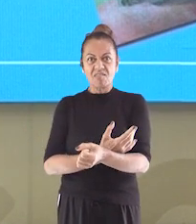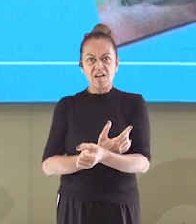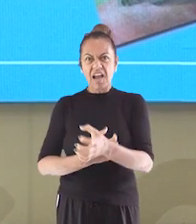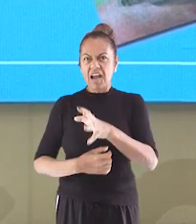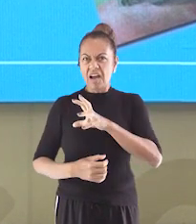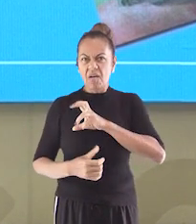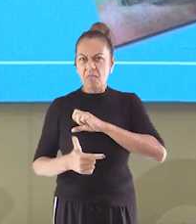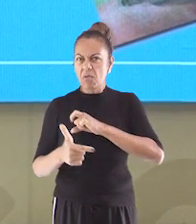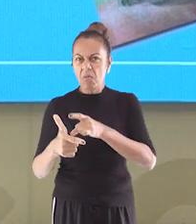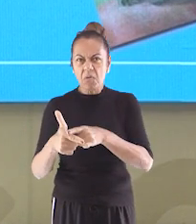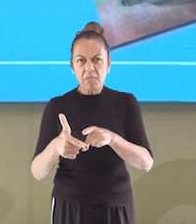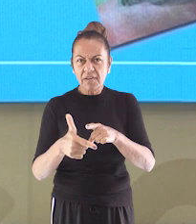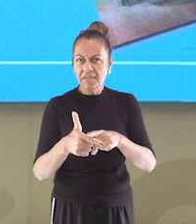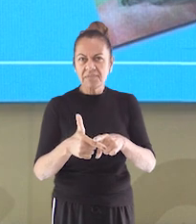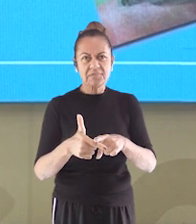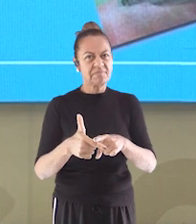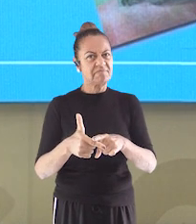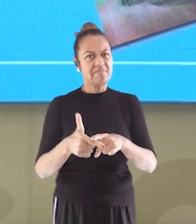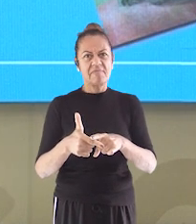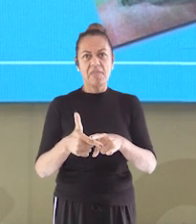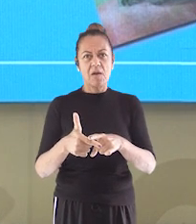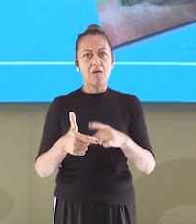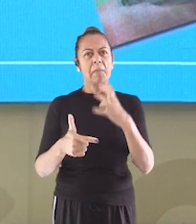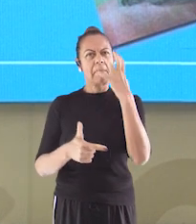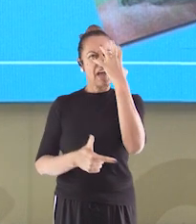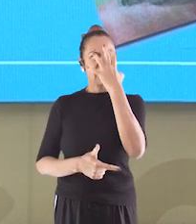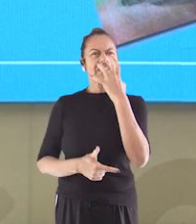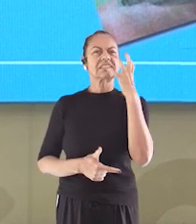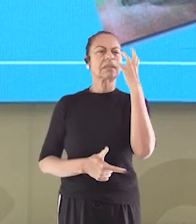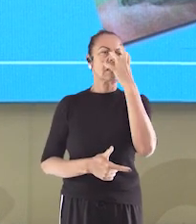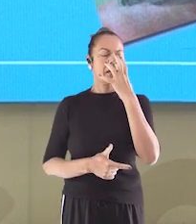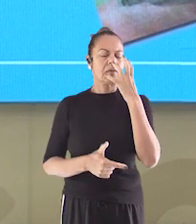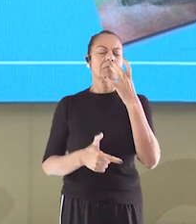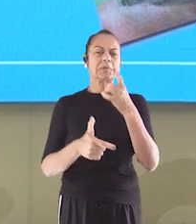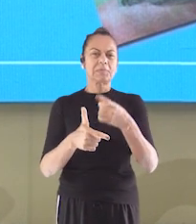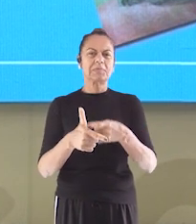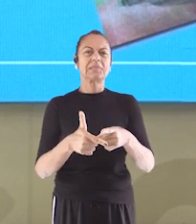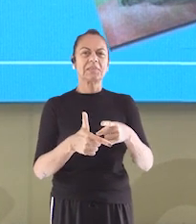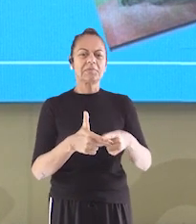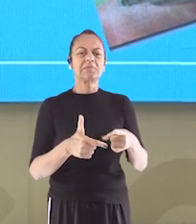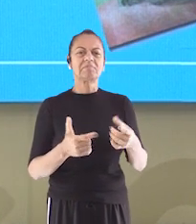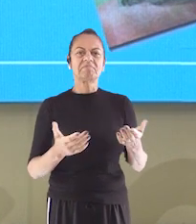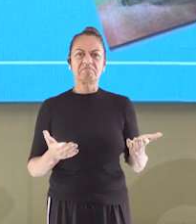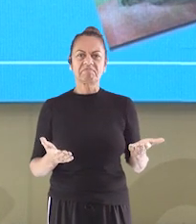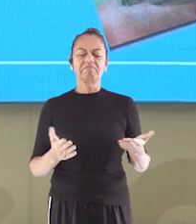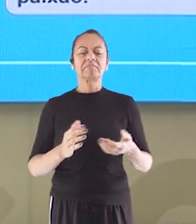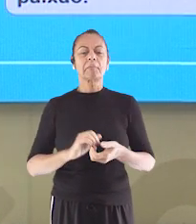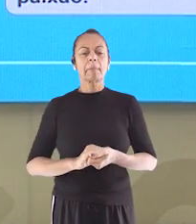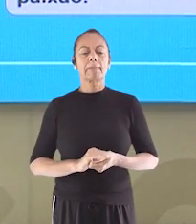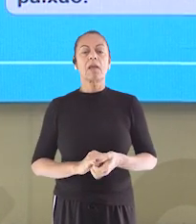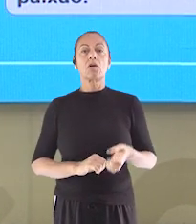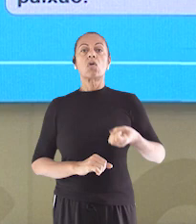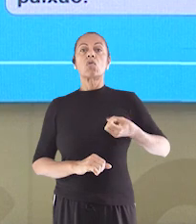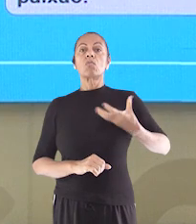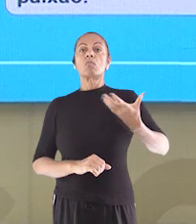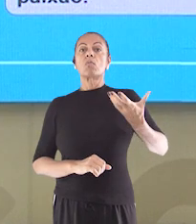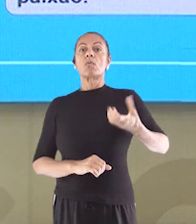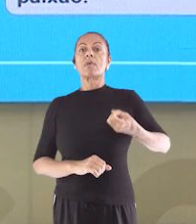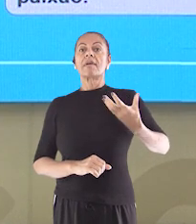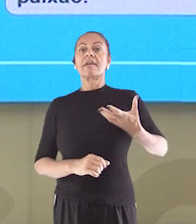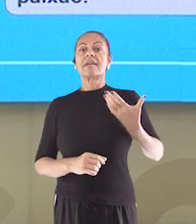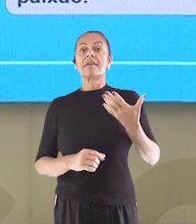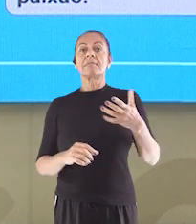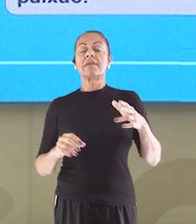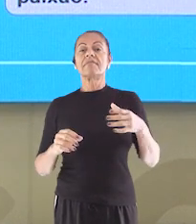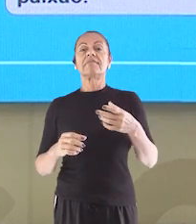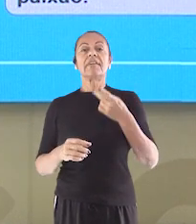emoção. O problema não é o amor. O problema é a paixão. O poema fala de amor.